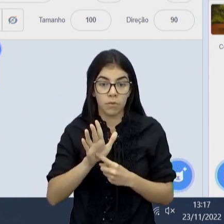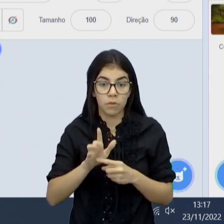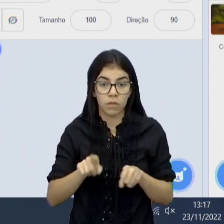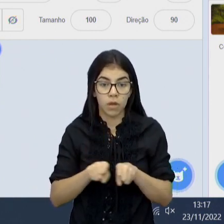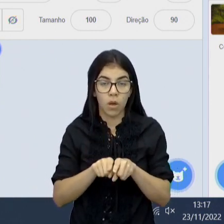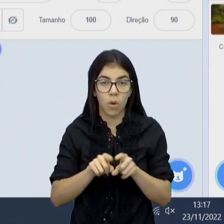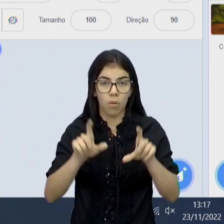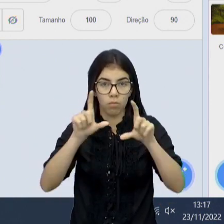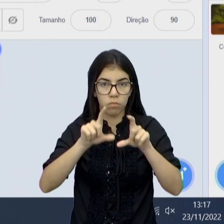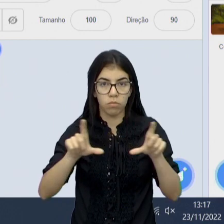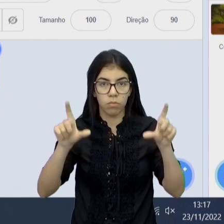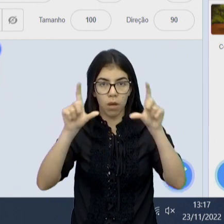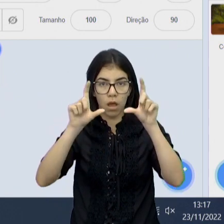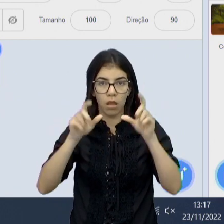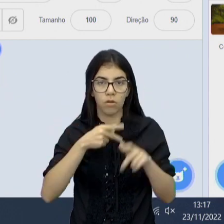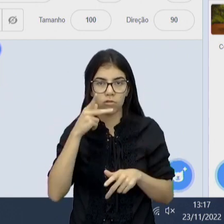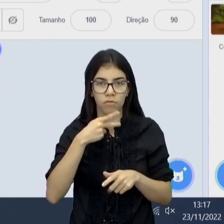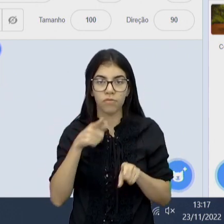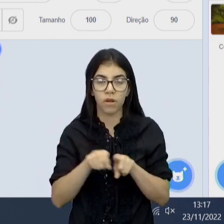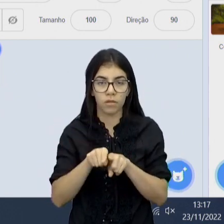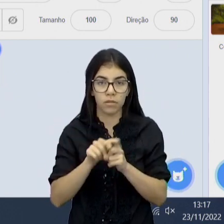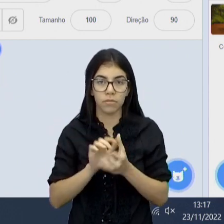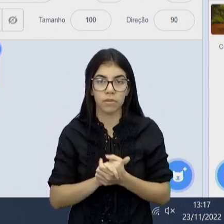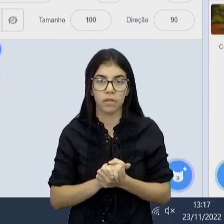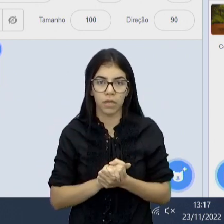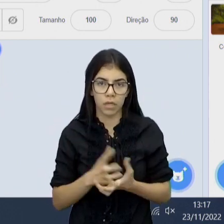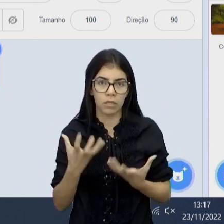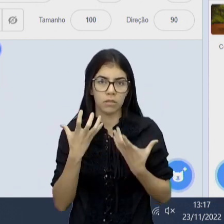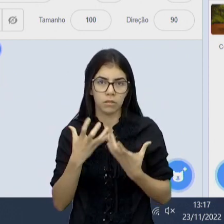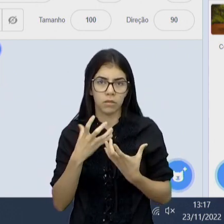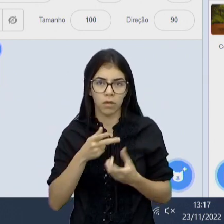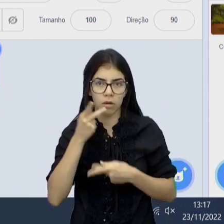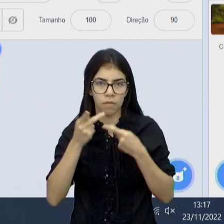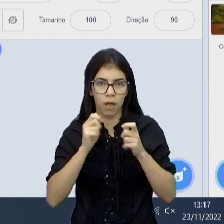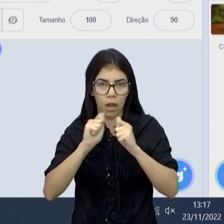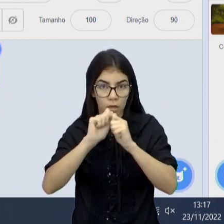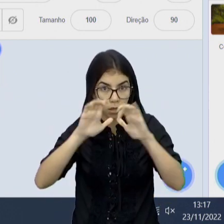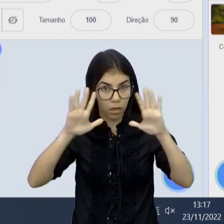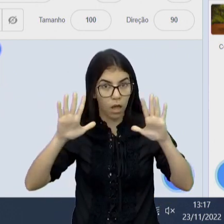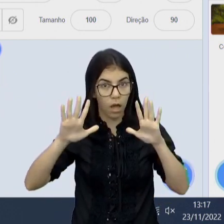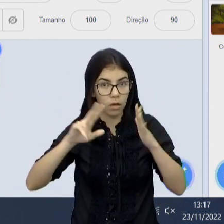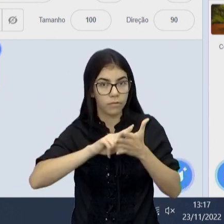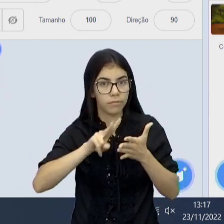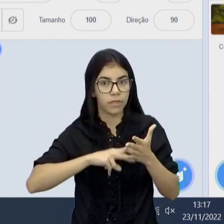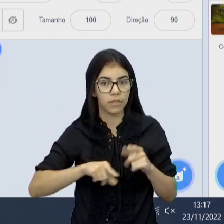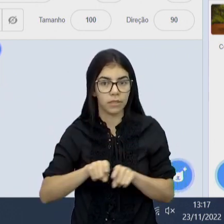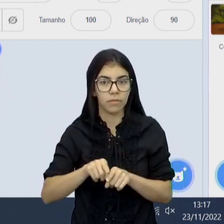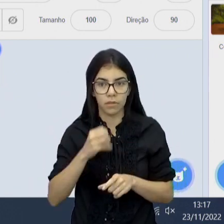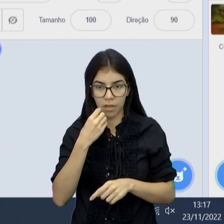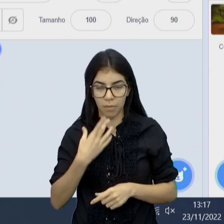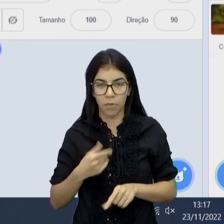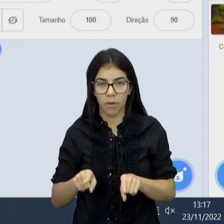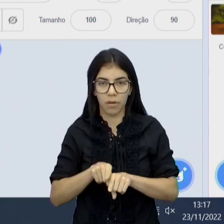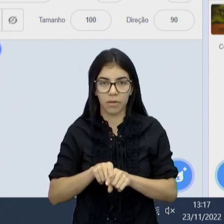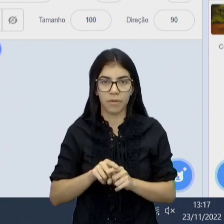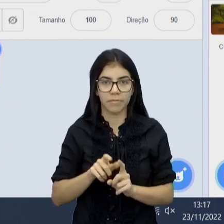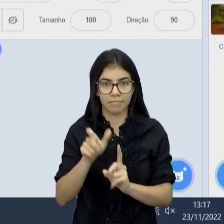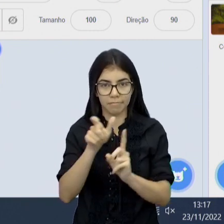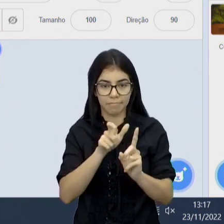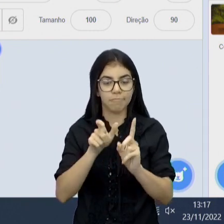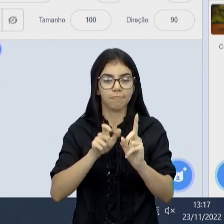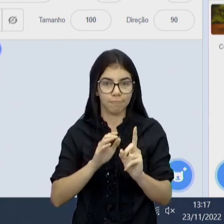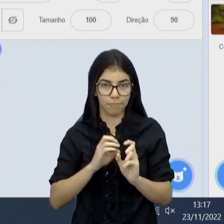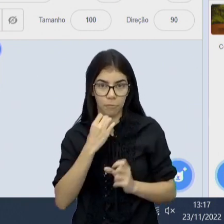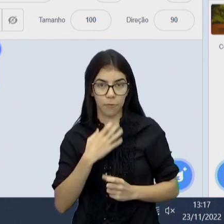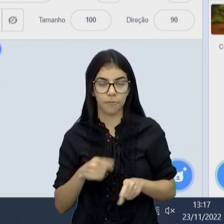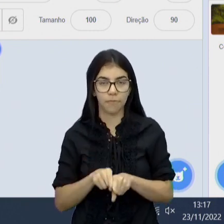mais para baixo porque ela vai aparecer aqueles balãozinhos de fala e eu quero que apareça e seja nítido para ler. Posição Tá boa bom? aqui? Tá bom essa posição. Ok. Tudo bem?